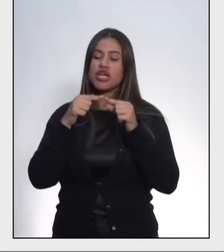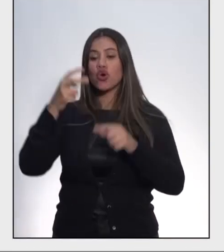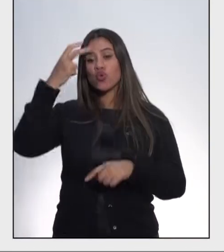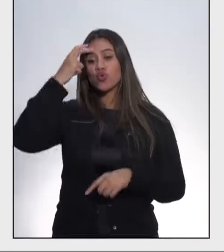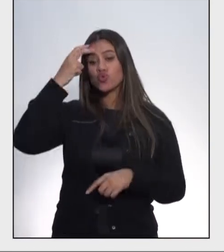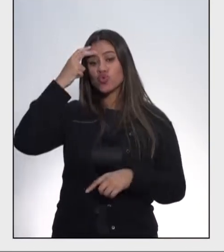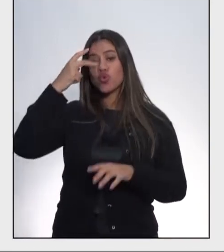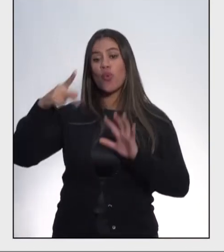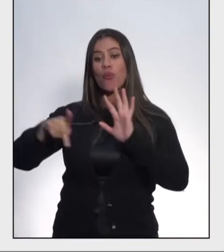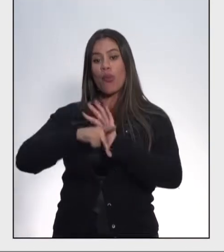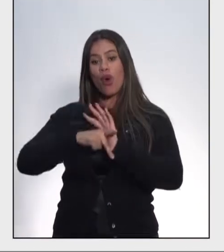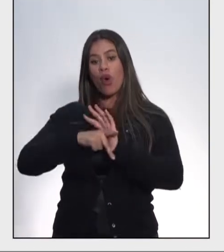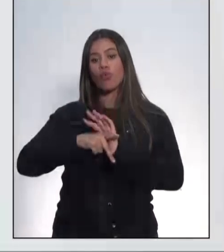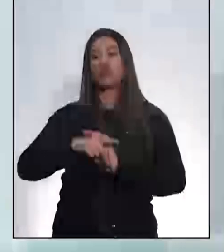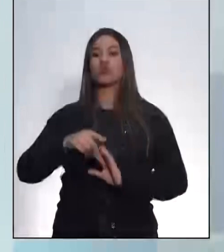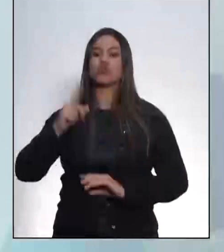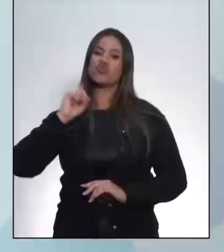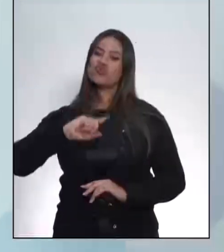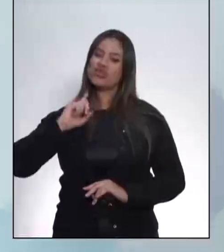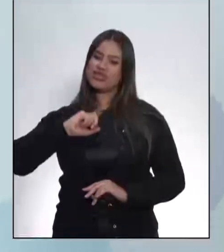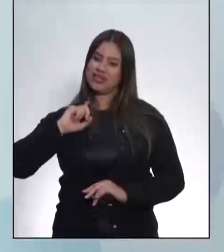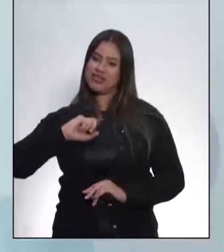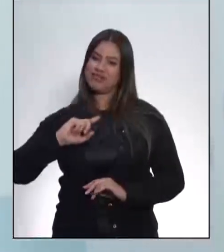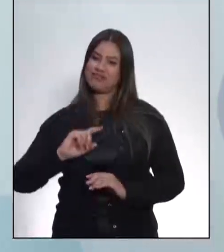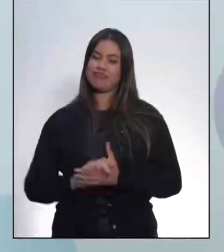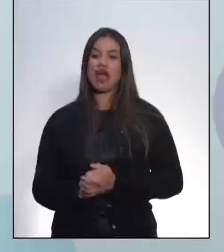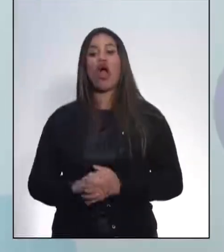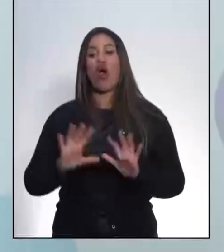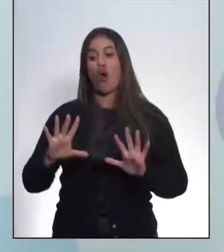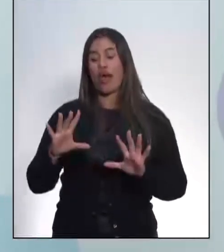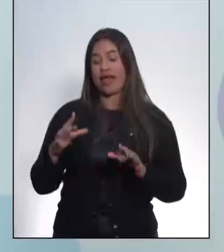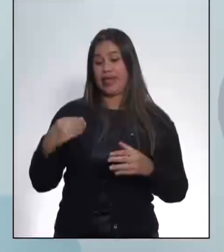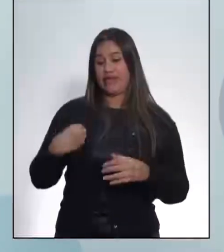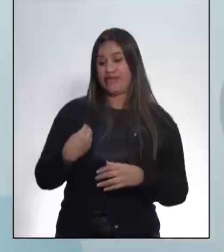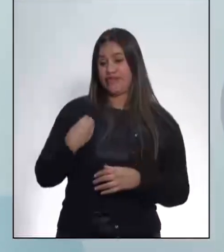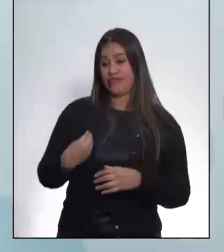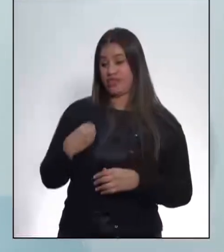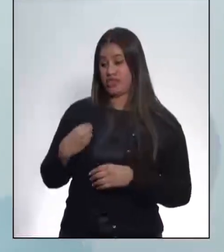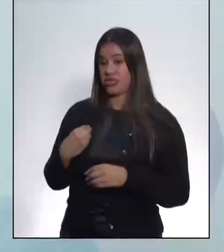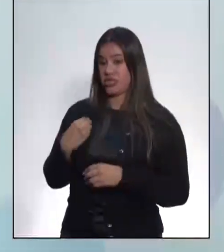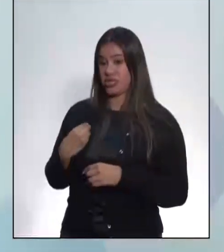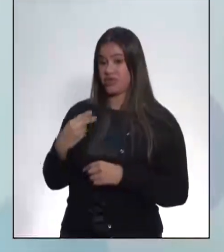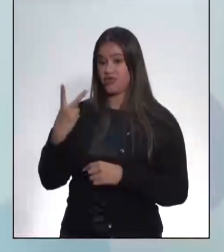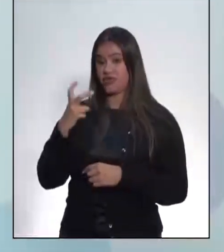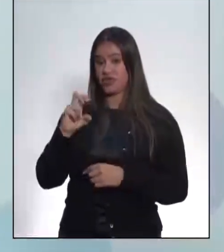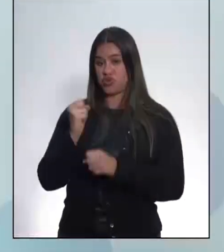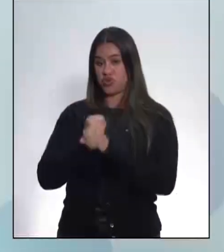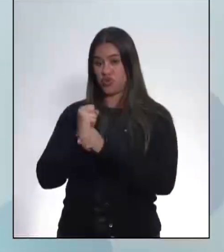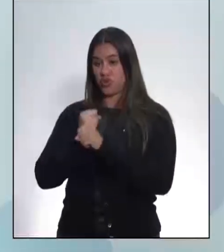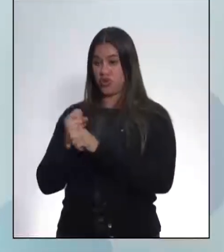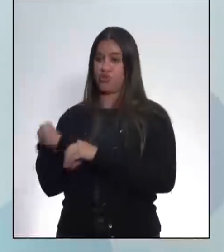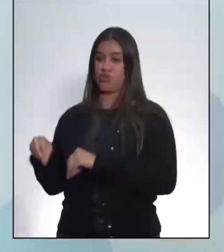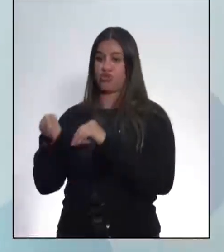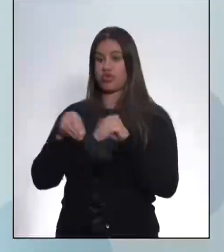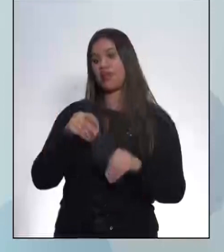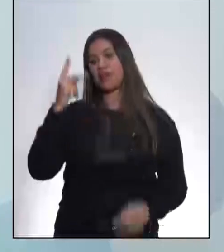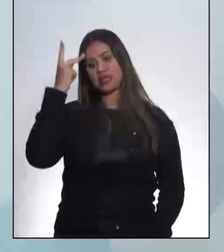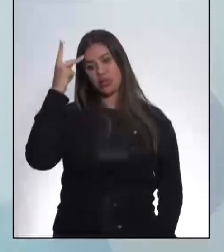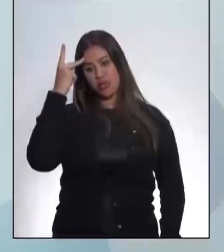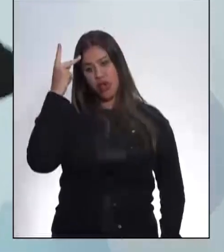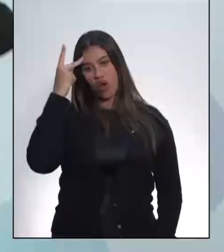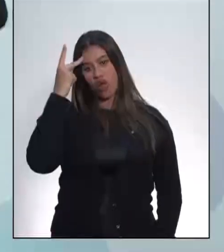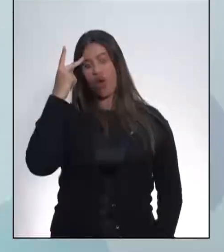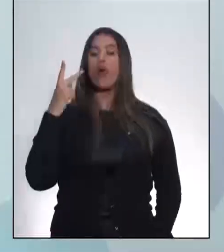Morei 25 anos em Minas Gerais, mudei para São Paulo. Montei uma fábrica de queijo, eu faço queijo igualzinho o mineiro. Eu posso chamar de